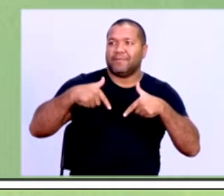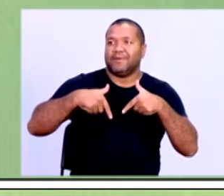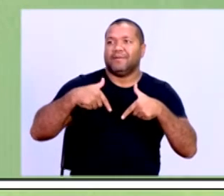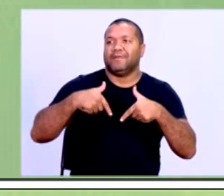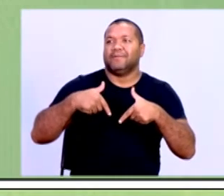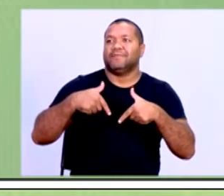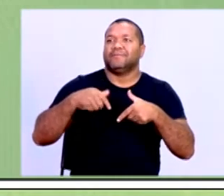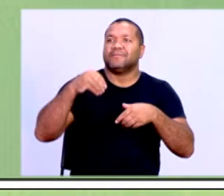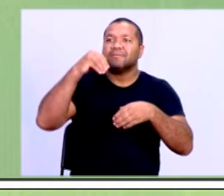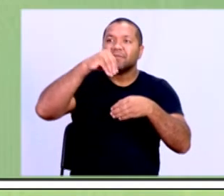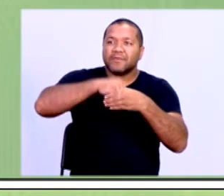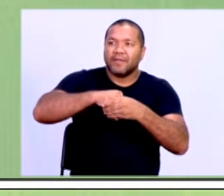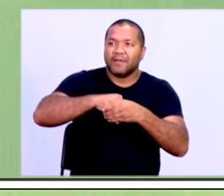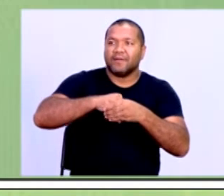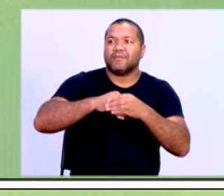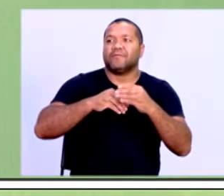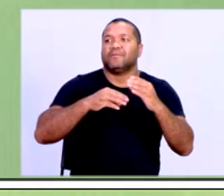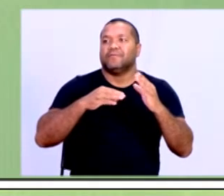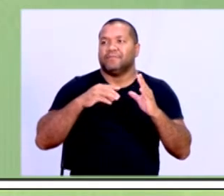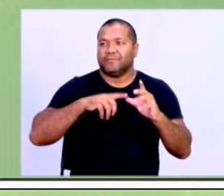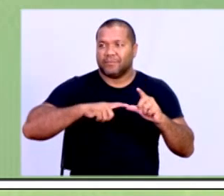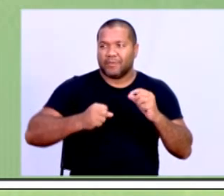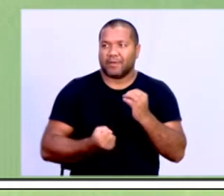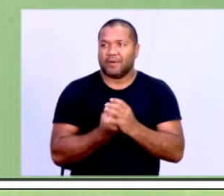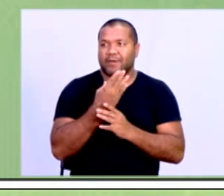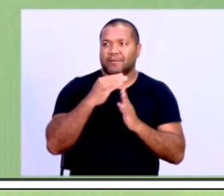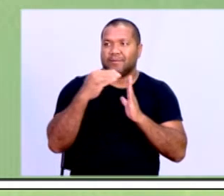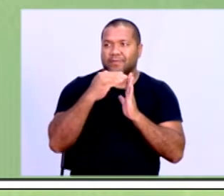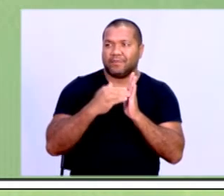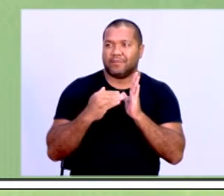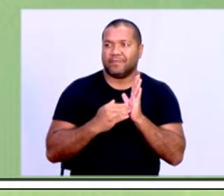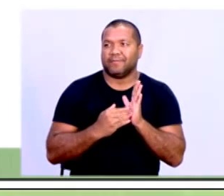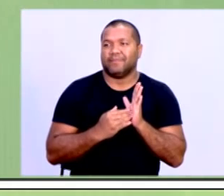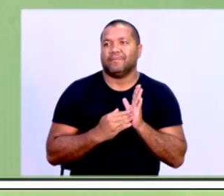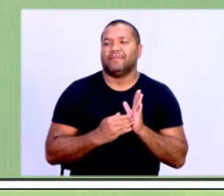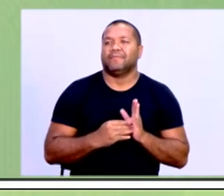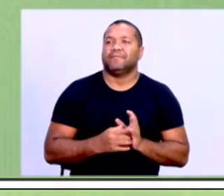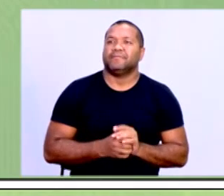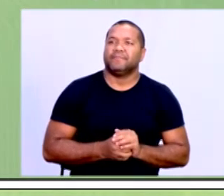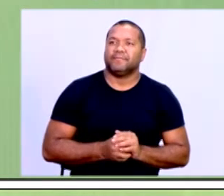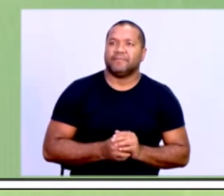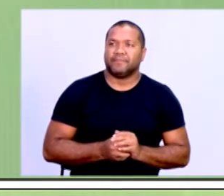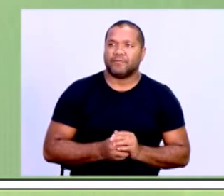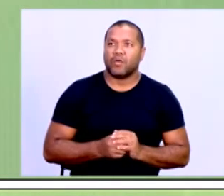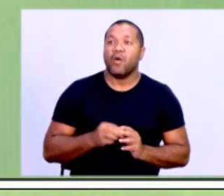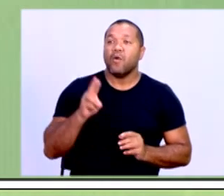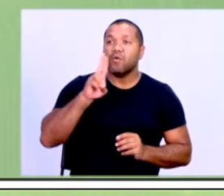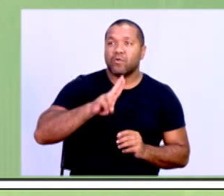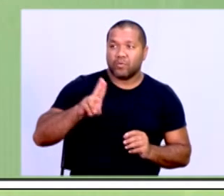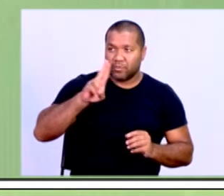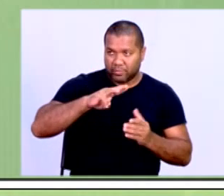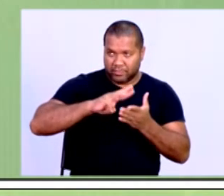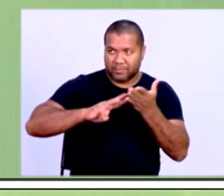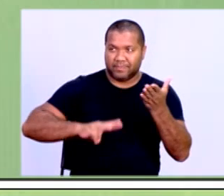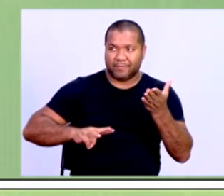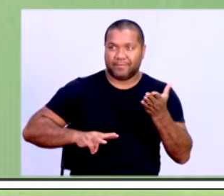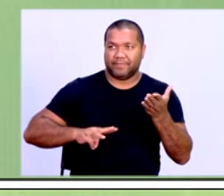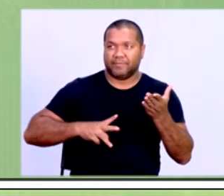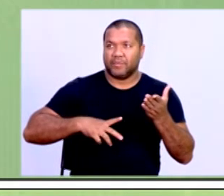ou indiretamente, no processo de desenvolvimento do software. O uso da